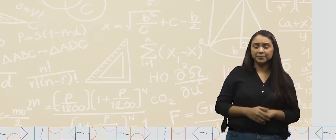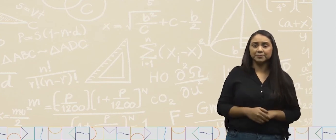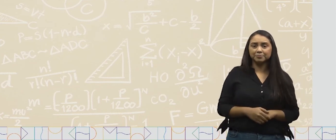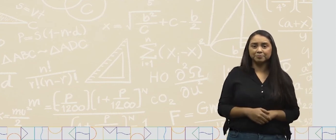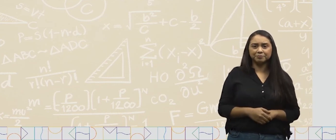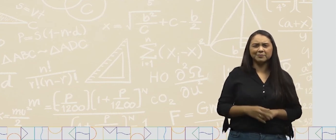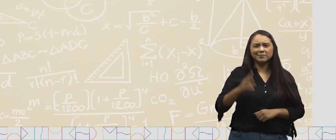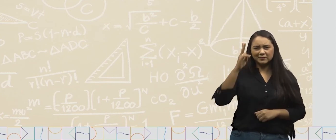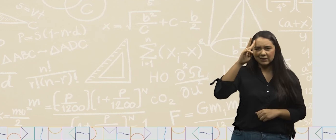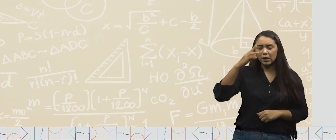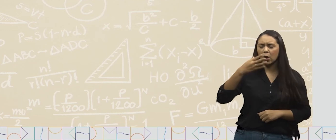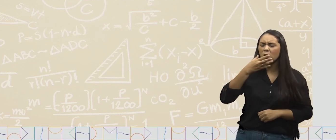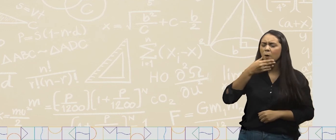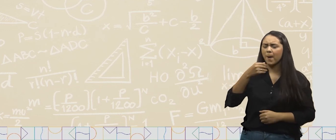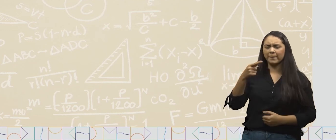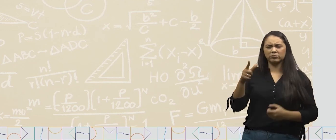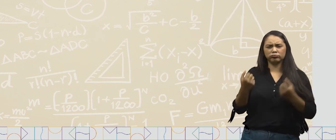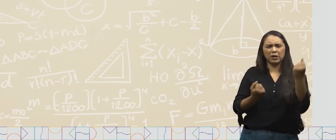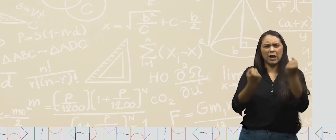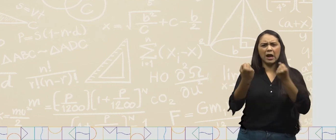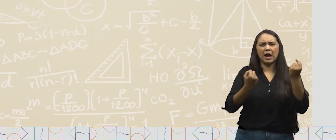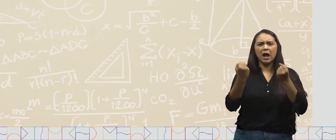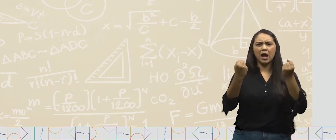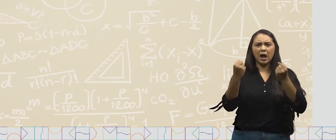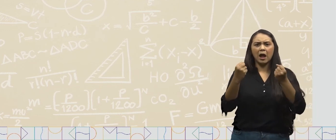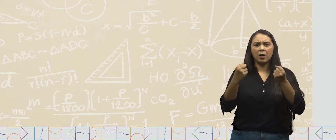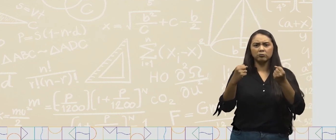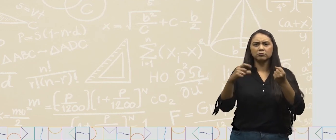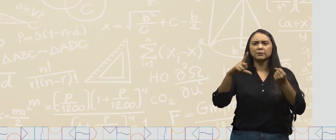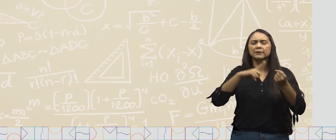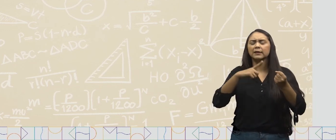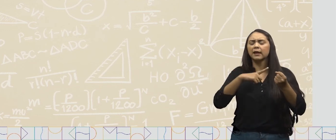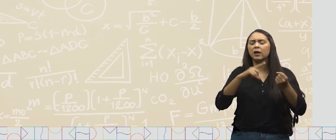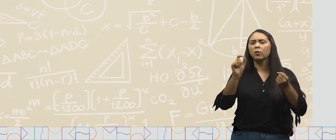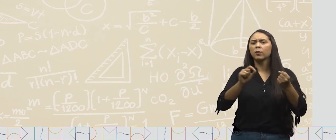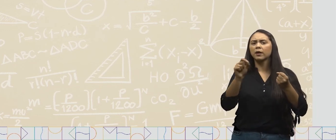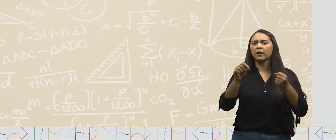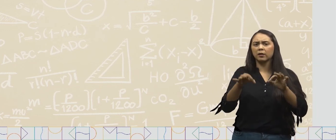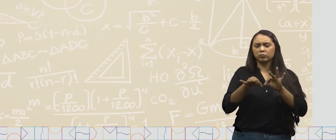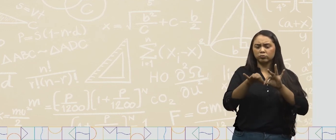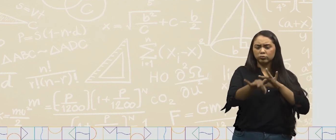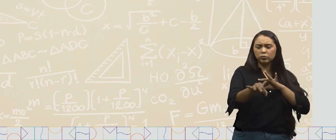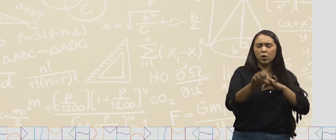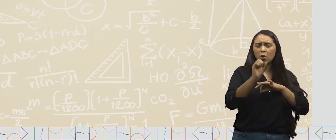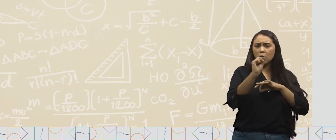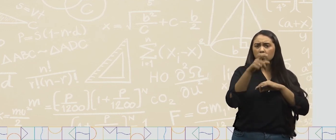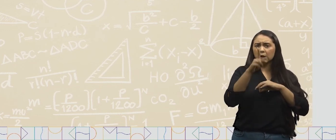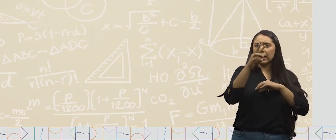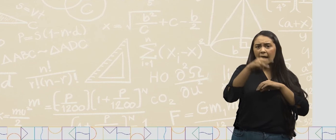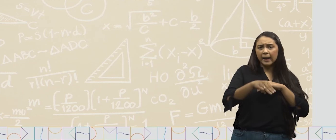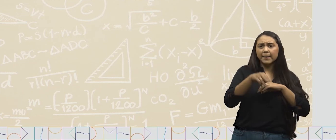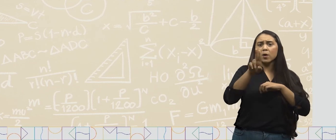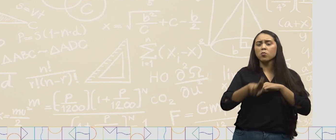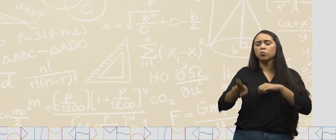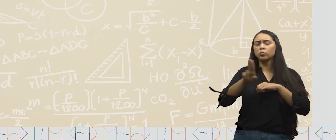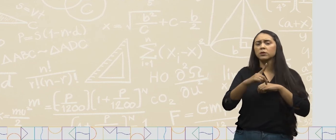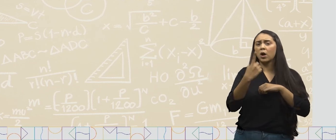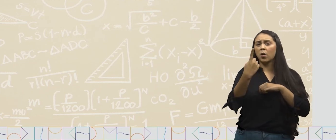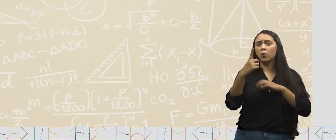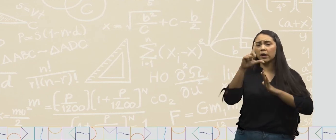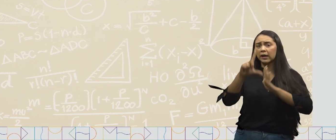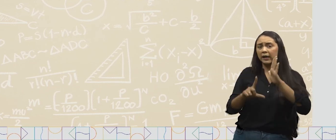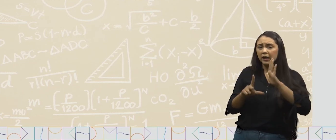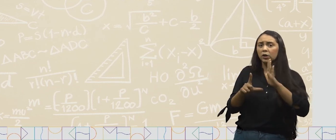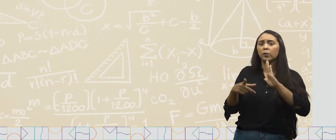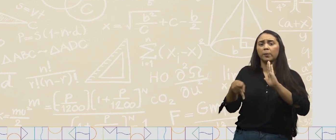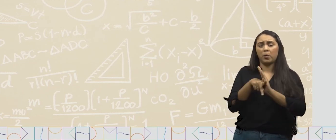automóvel que consome 1 litro de gasolina a cada 8 quilômetros